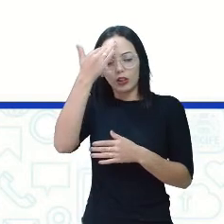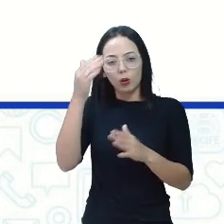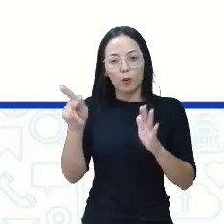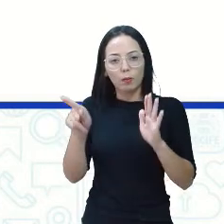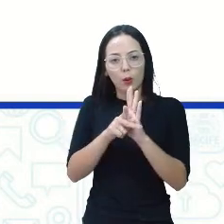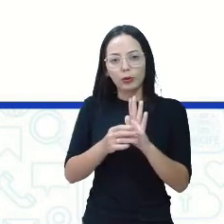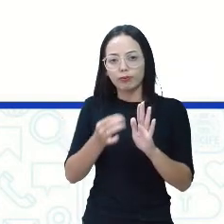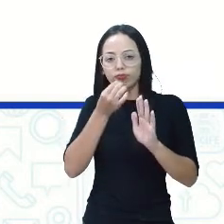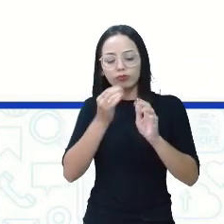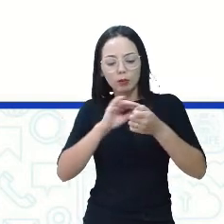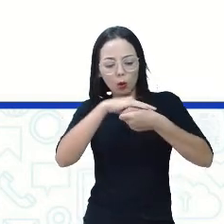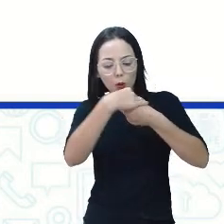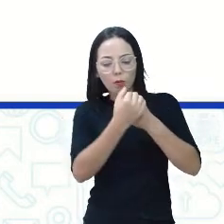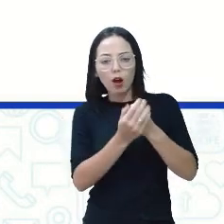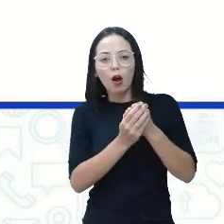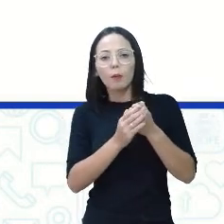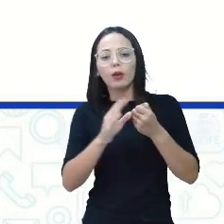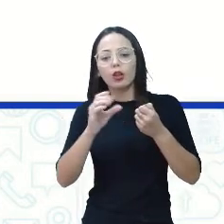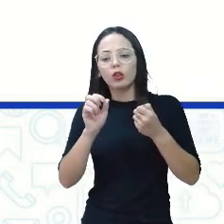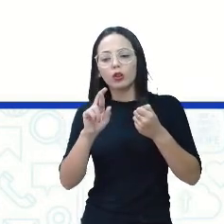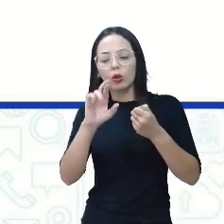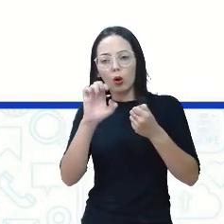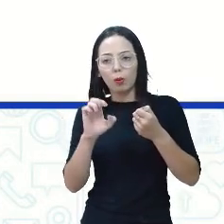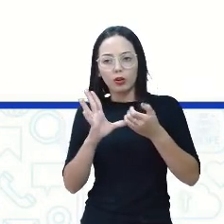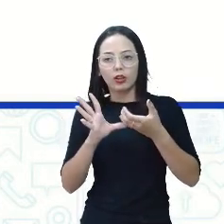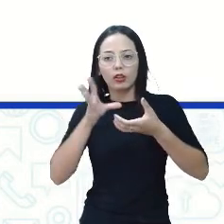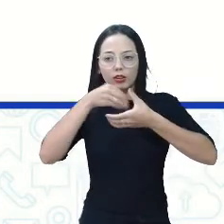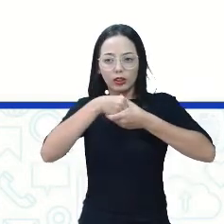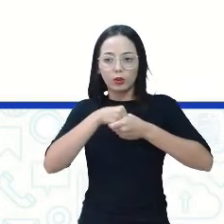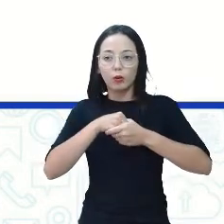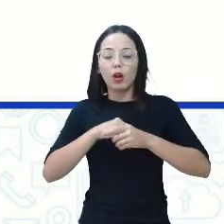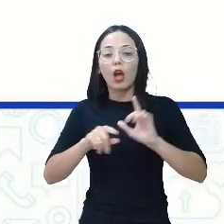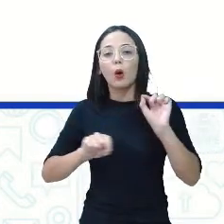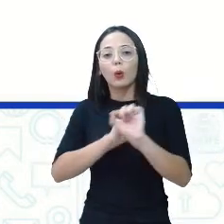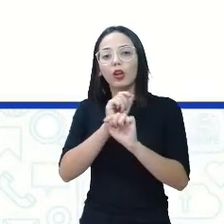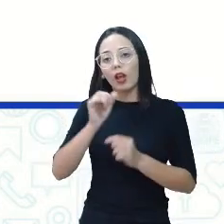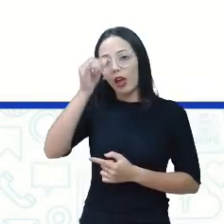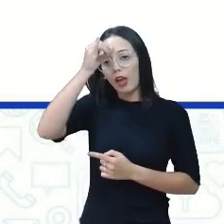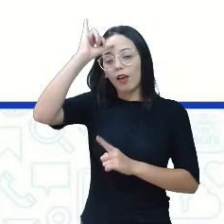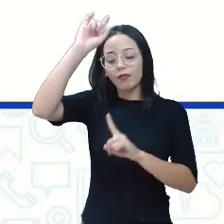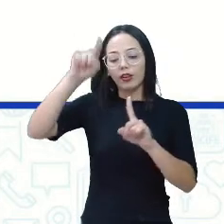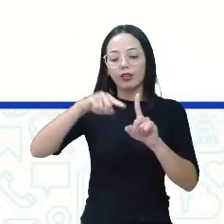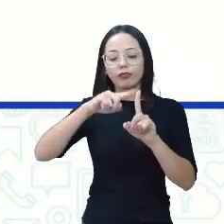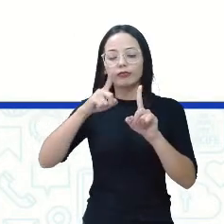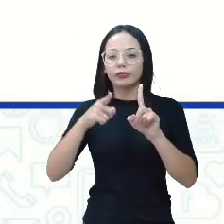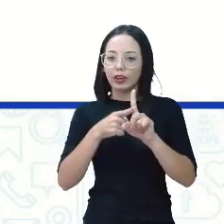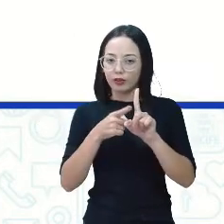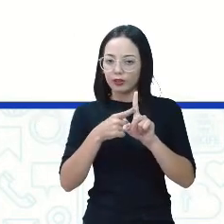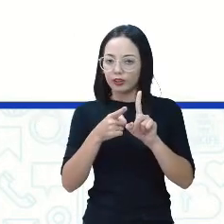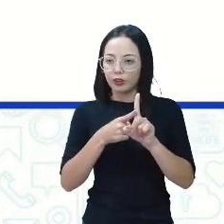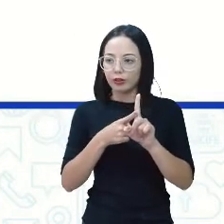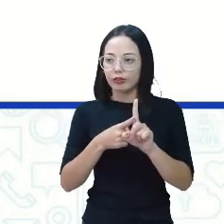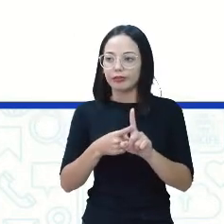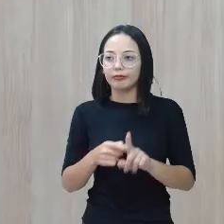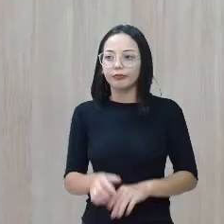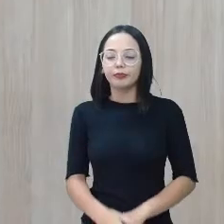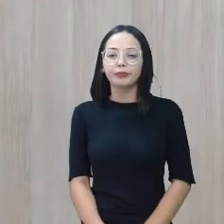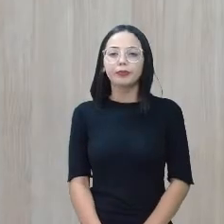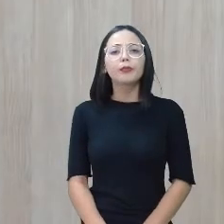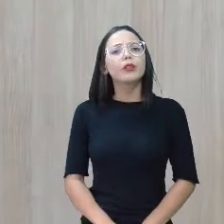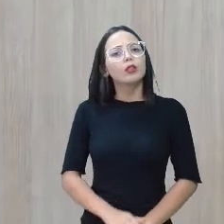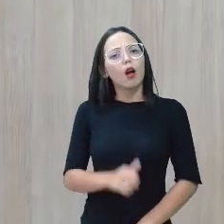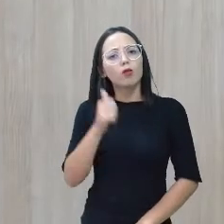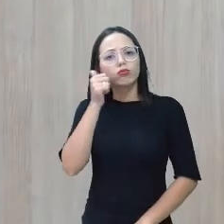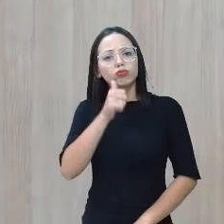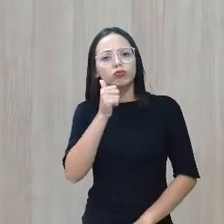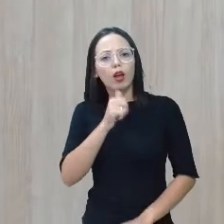porções recobertas por fios de cobre e esse método realmente previne a gravidez. Então, a mulher,